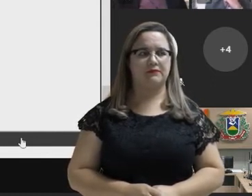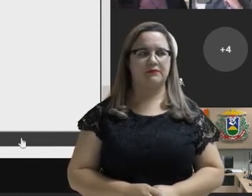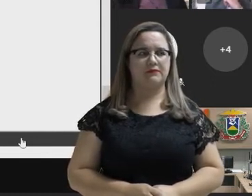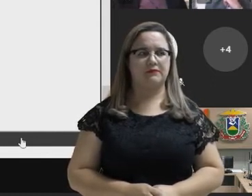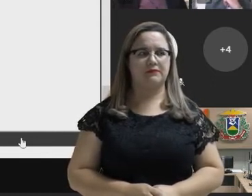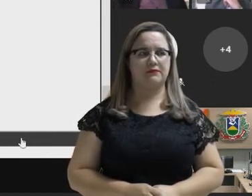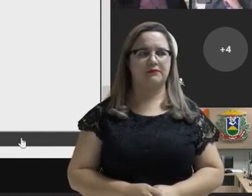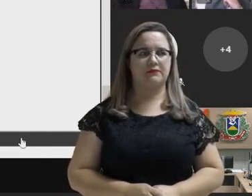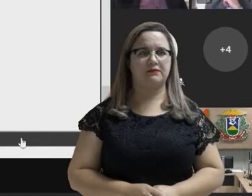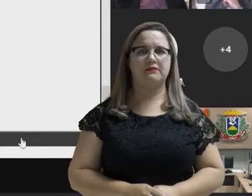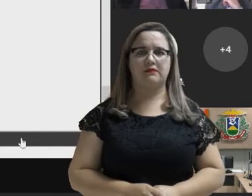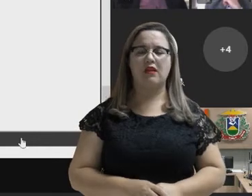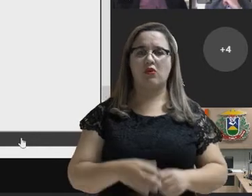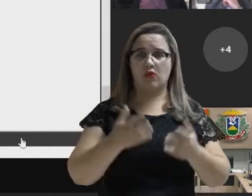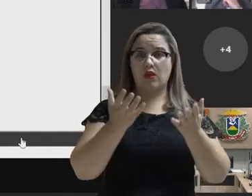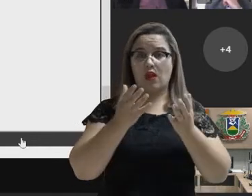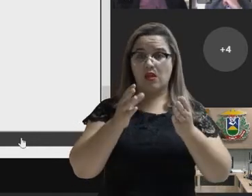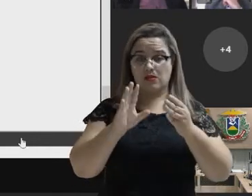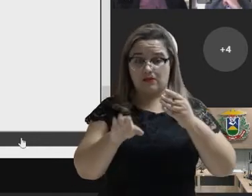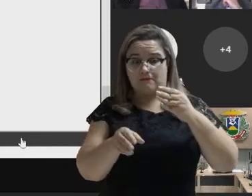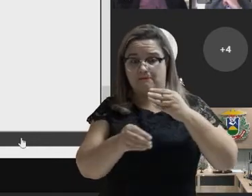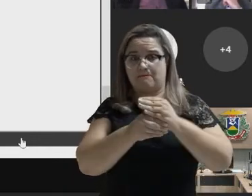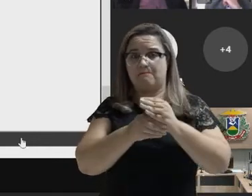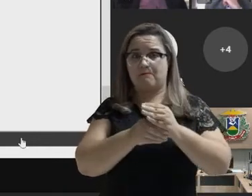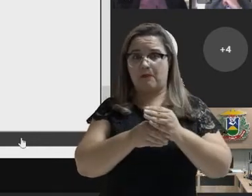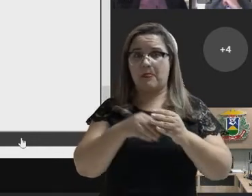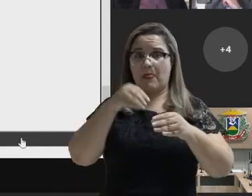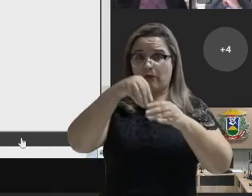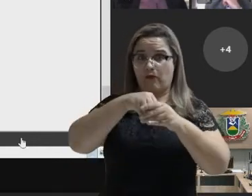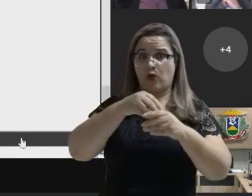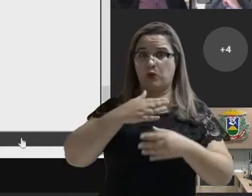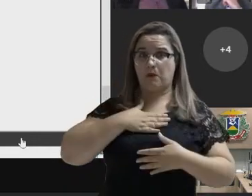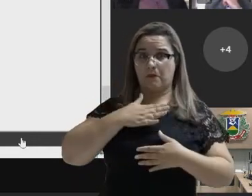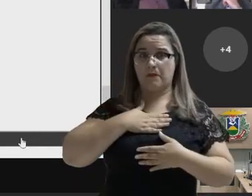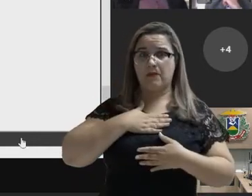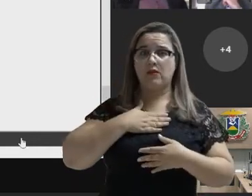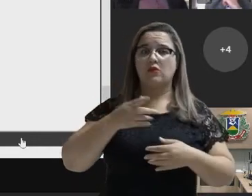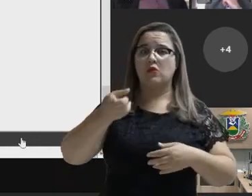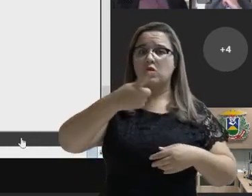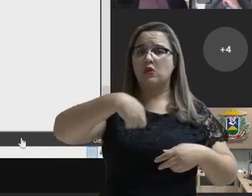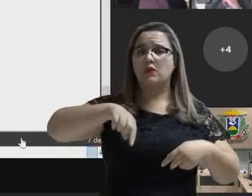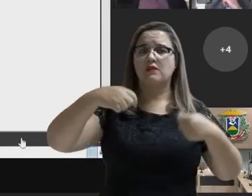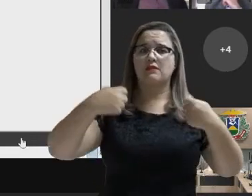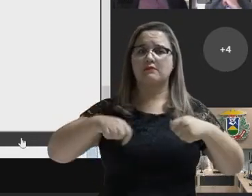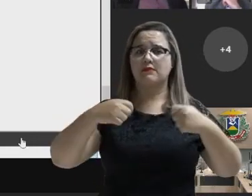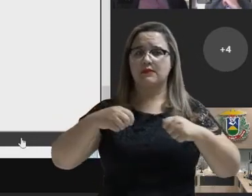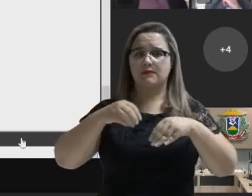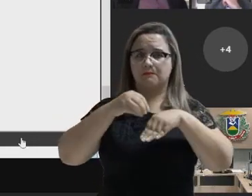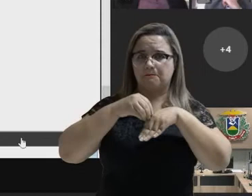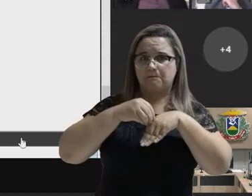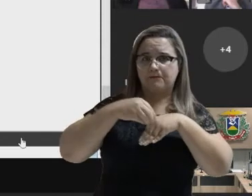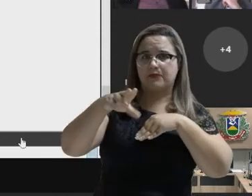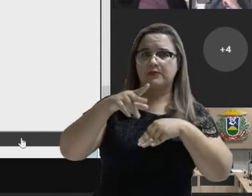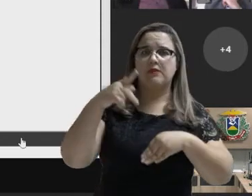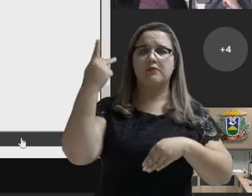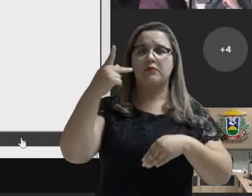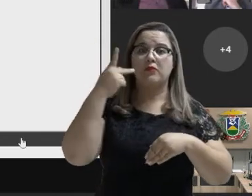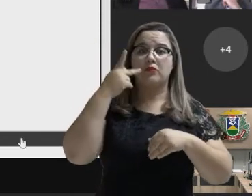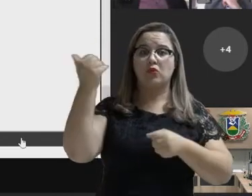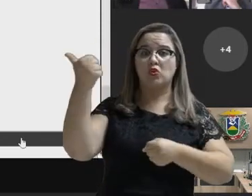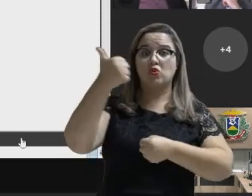Eu vou fazer até um adendo aqui no meu voto. Eu acho que, neste caso, nós teríamos que encaminhar para o promotor